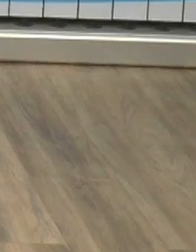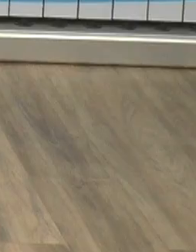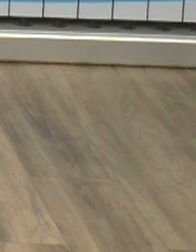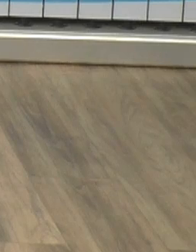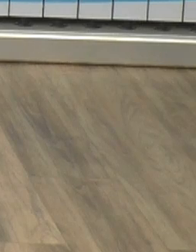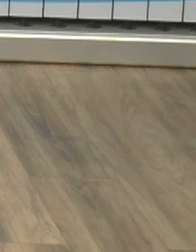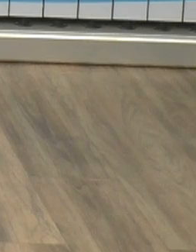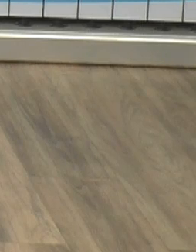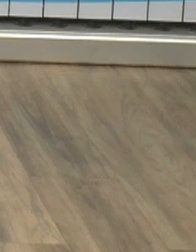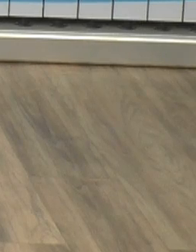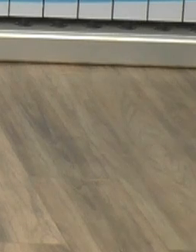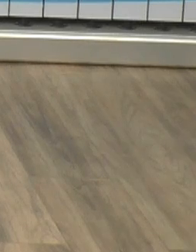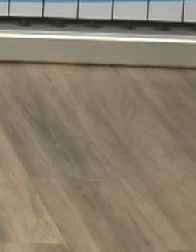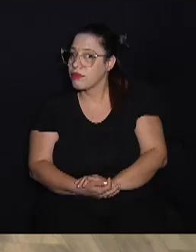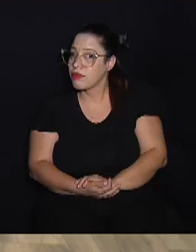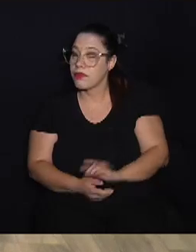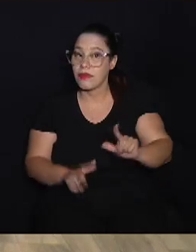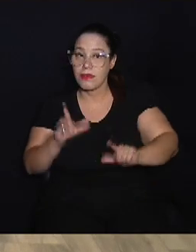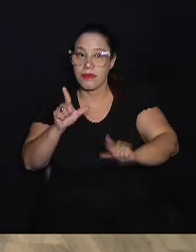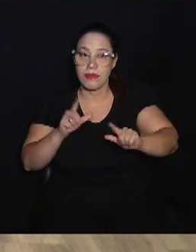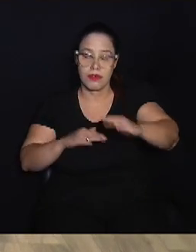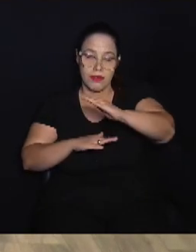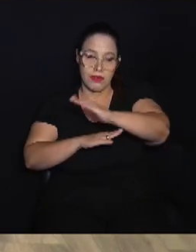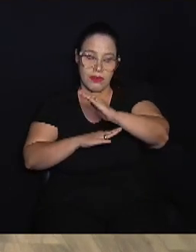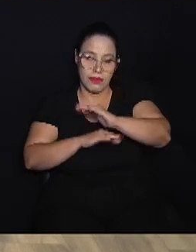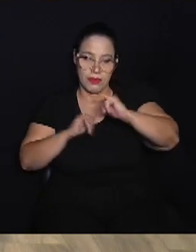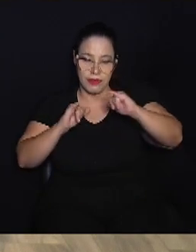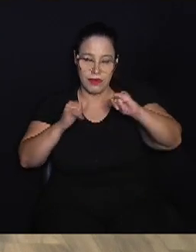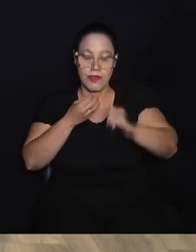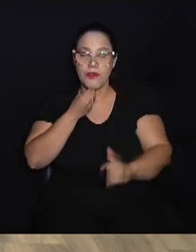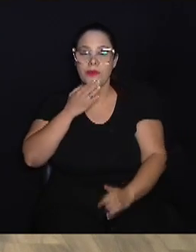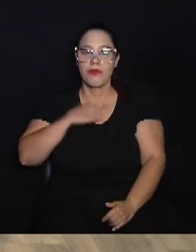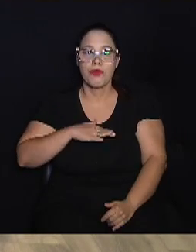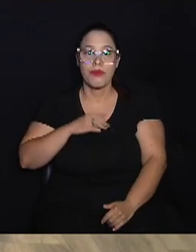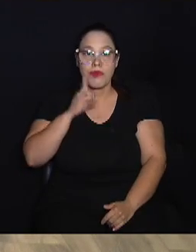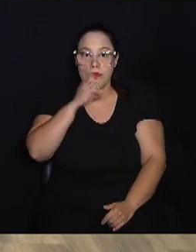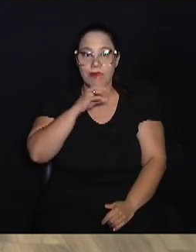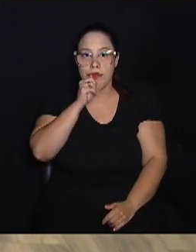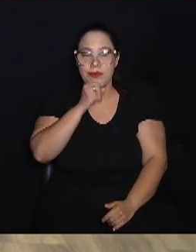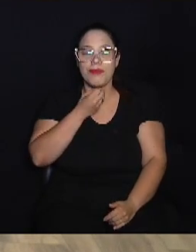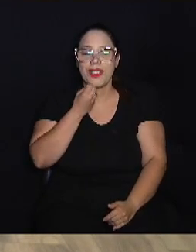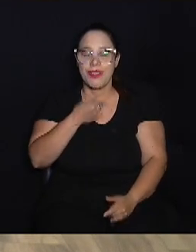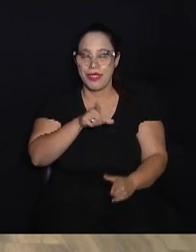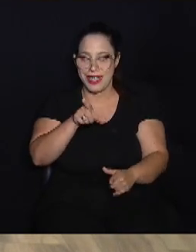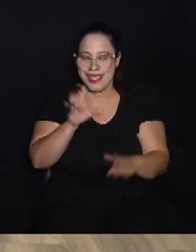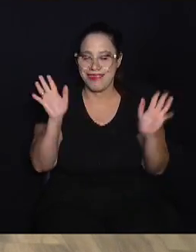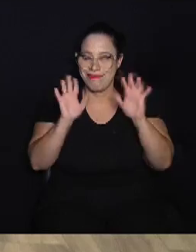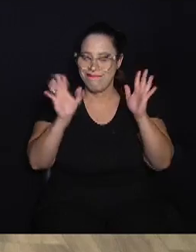O Câmara Notícia fica por aqui. Uma boa tarde, um bom fim de semana para você.